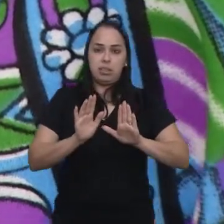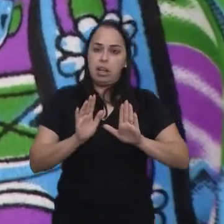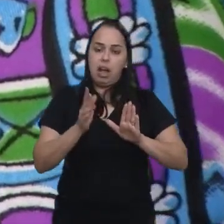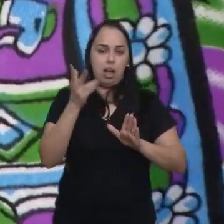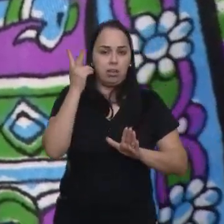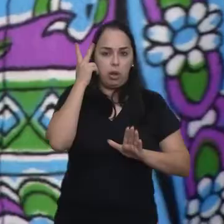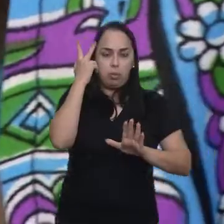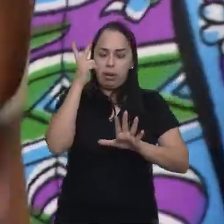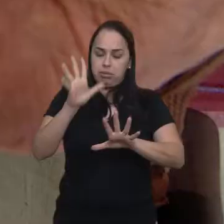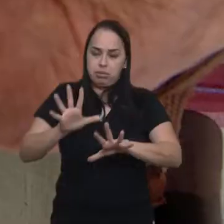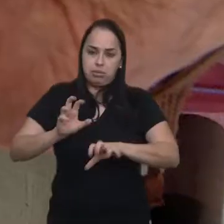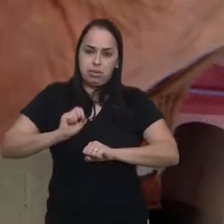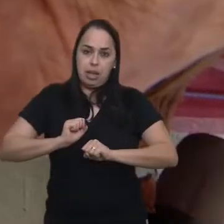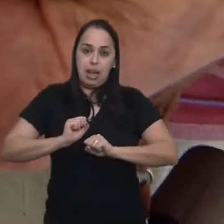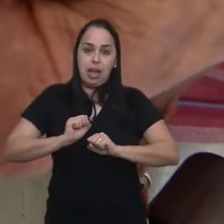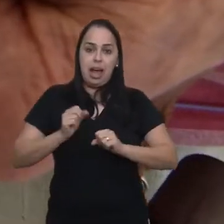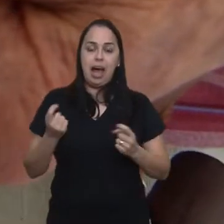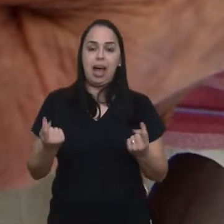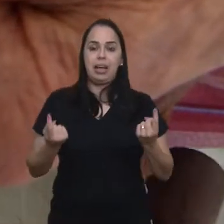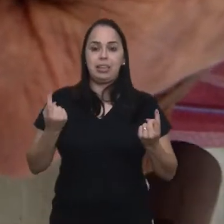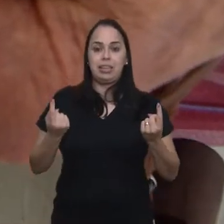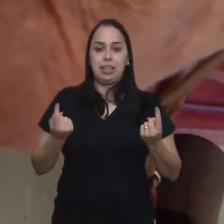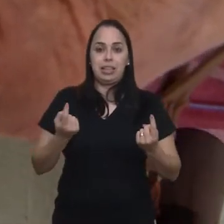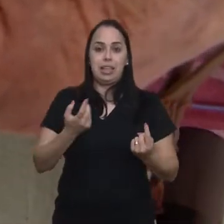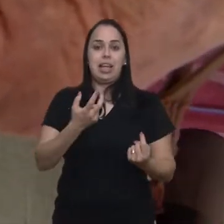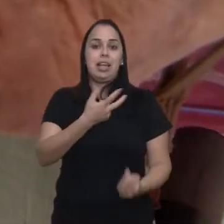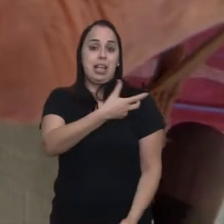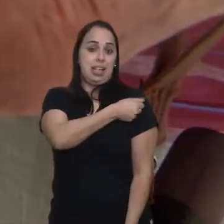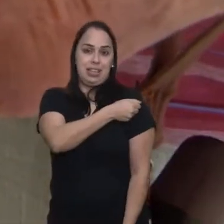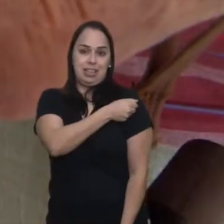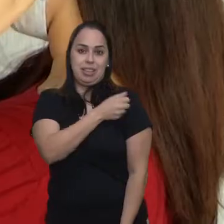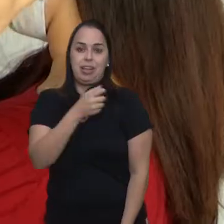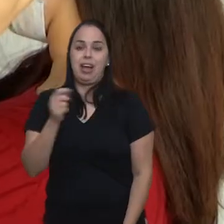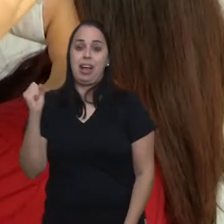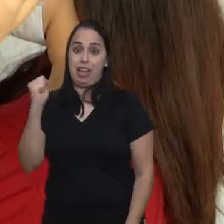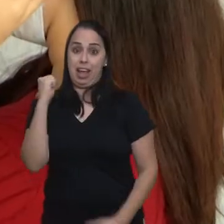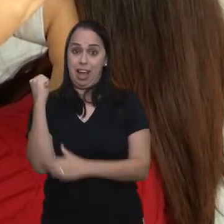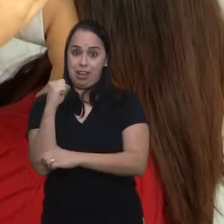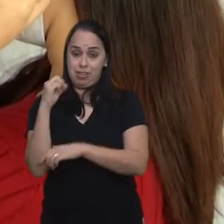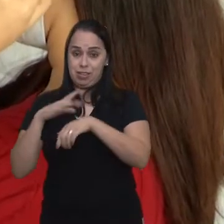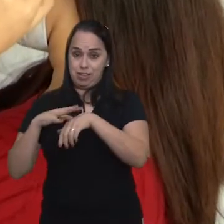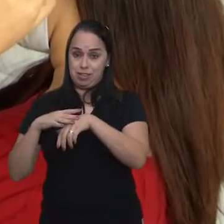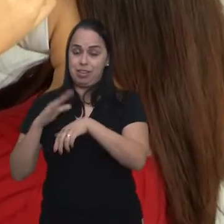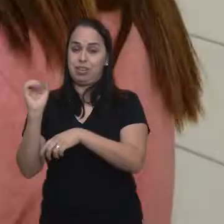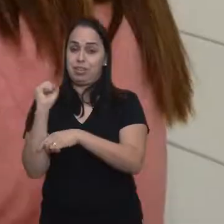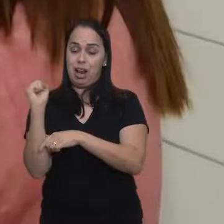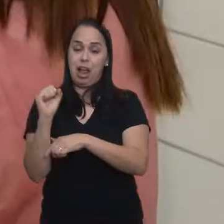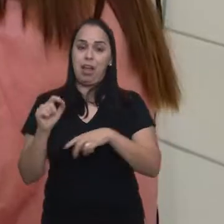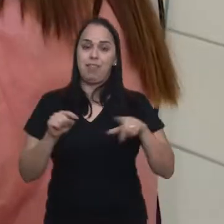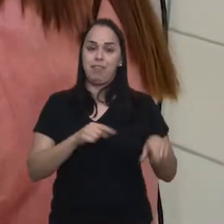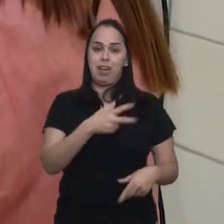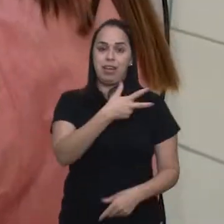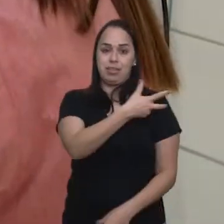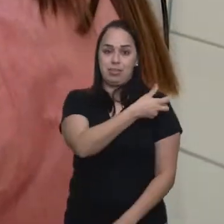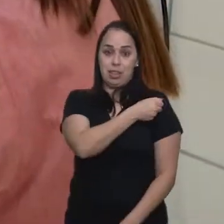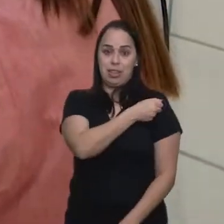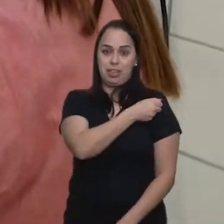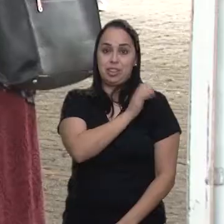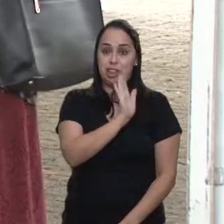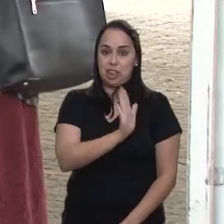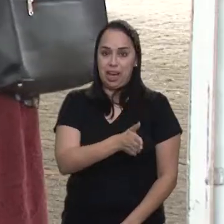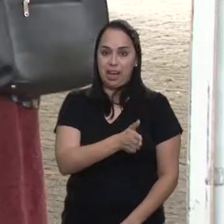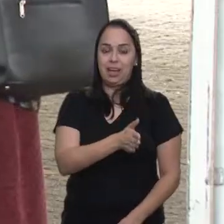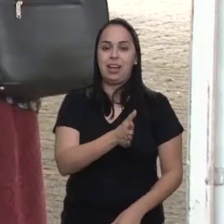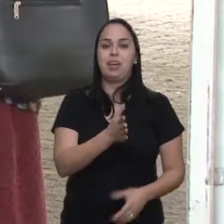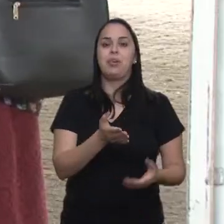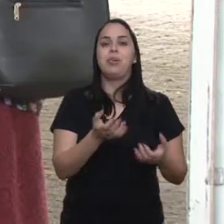contraia a Covid-19. A diferença é que, na maioria desses casos, os sintomas são leves. Outro dado positivo